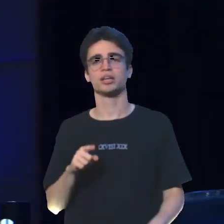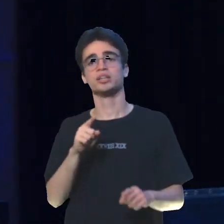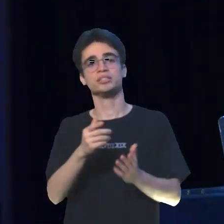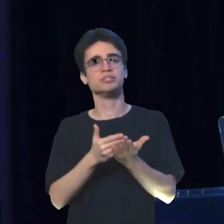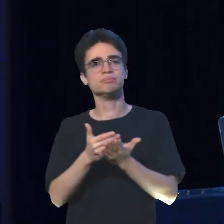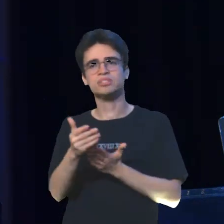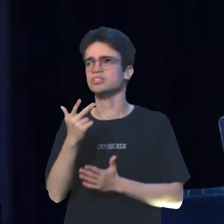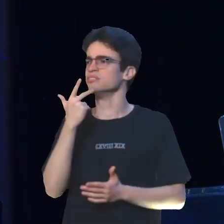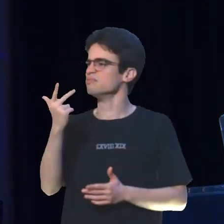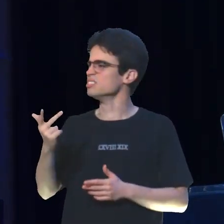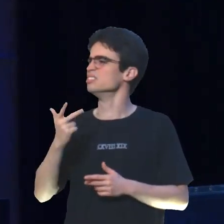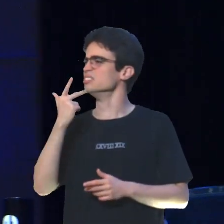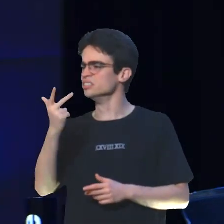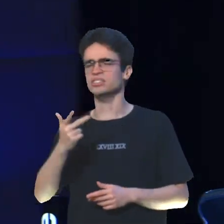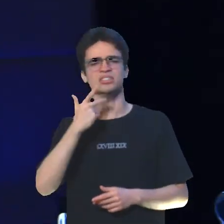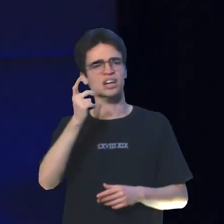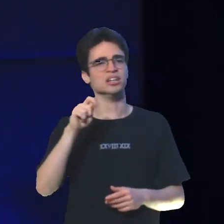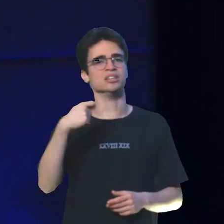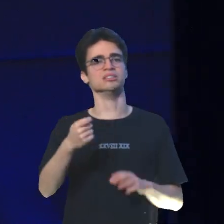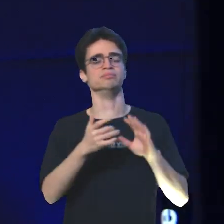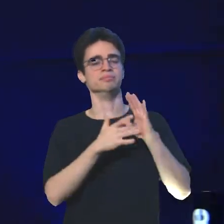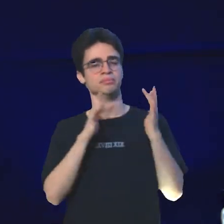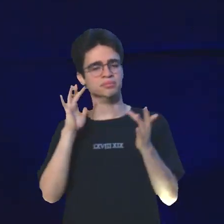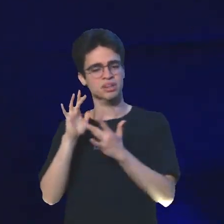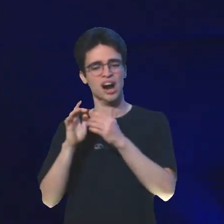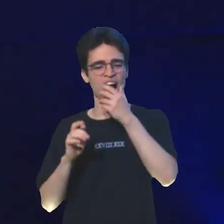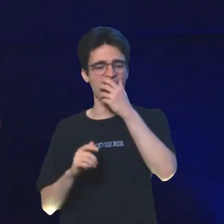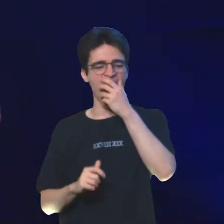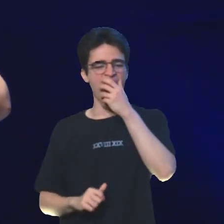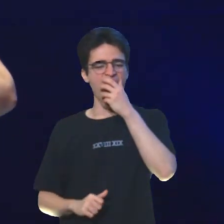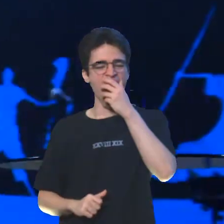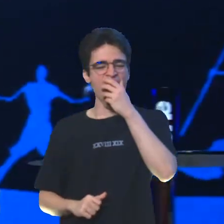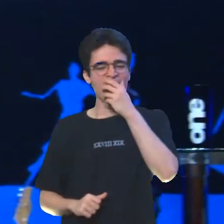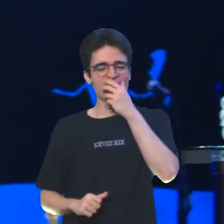falar sem medo de quem era Jesus.